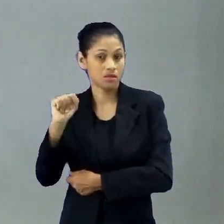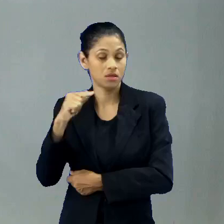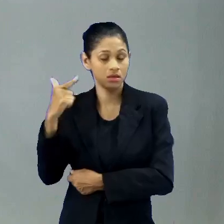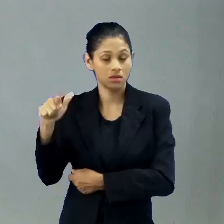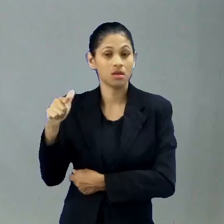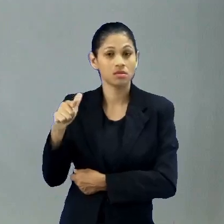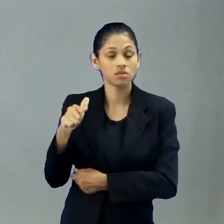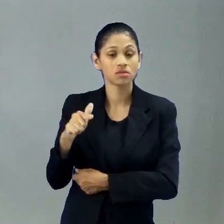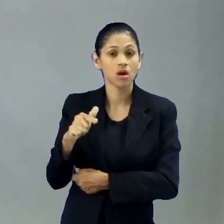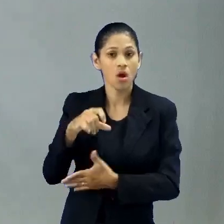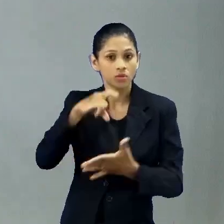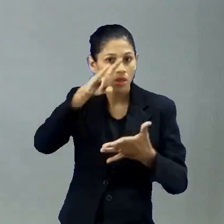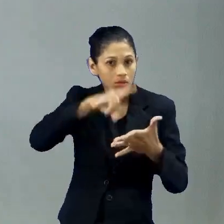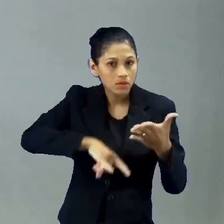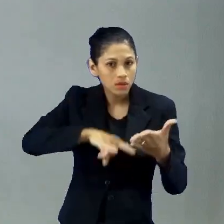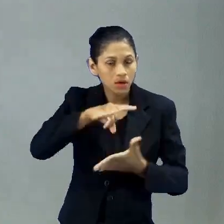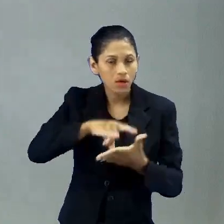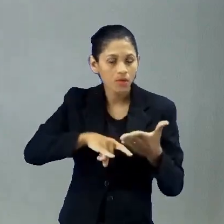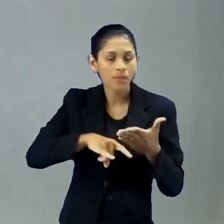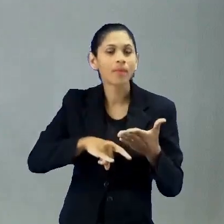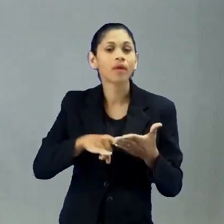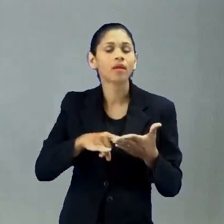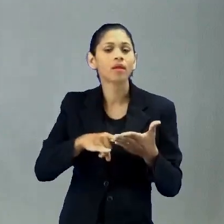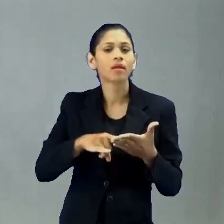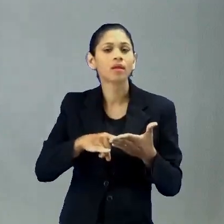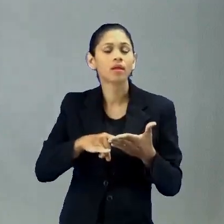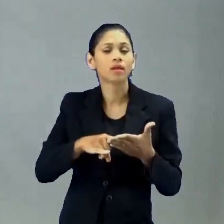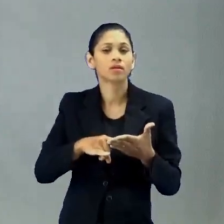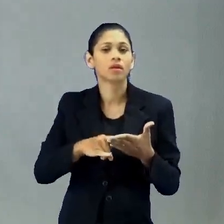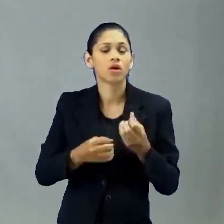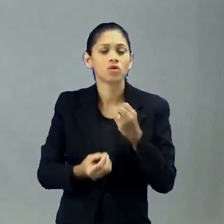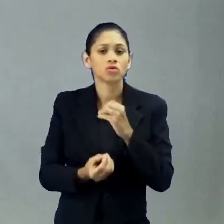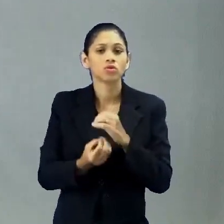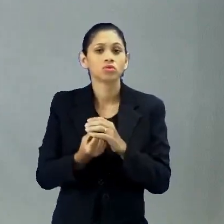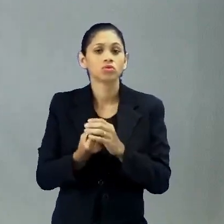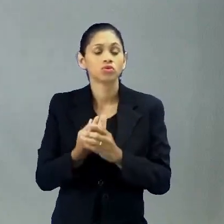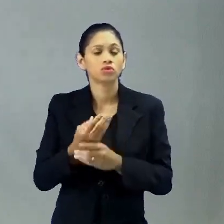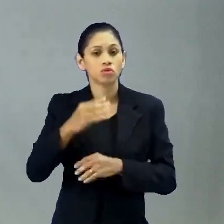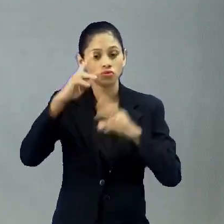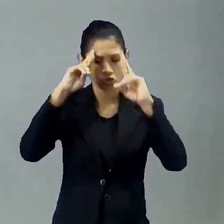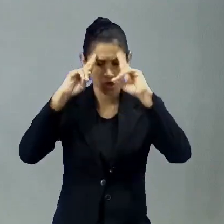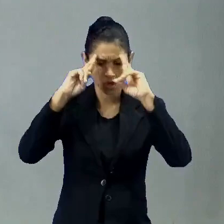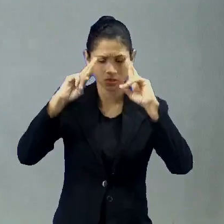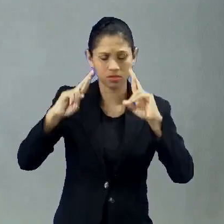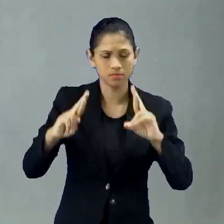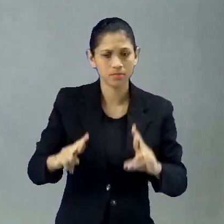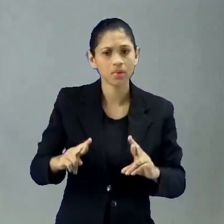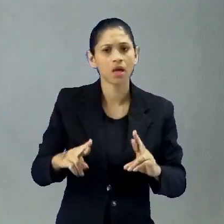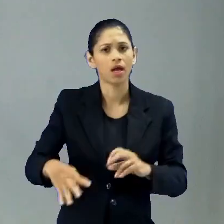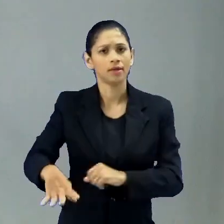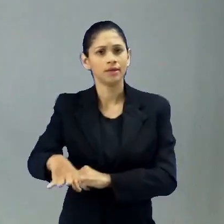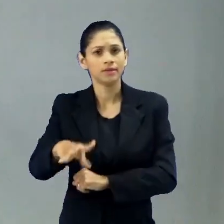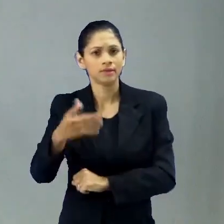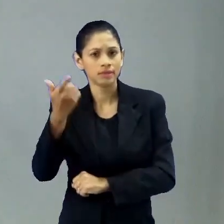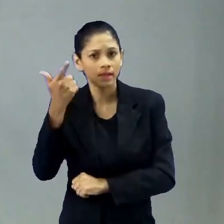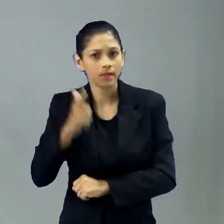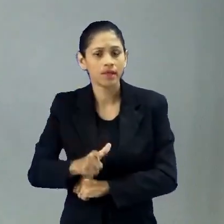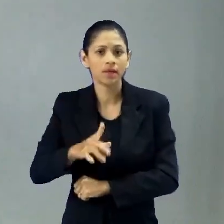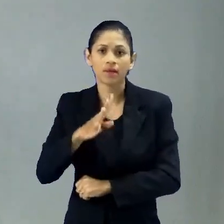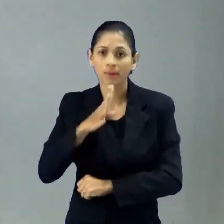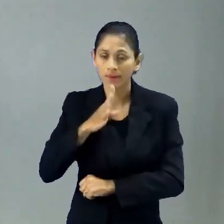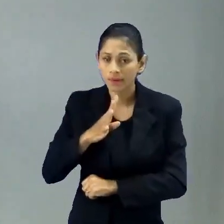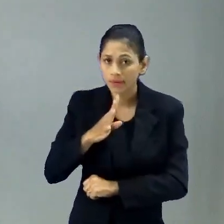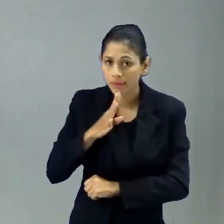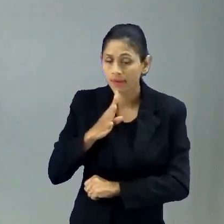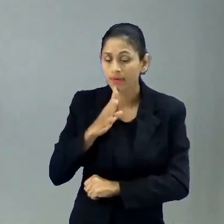de um processo histórico de reconhecimento, de respeito, de valorização a respeito